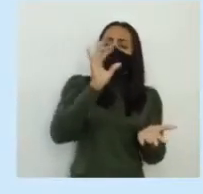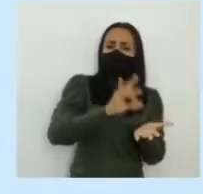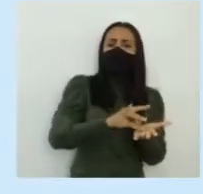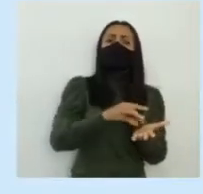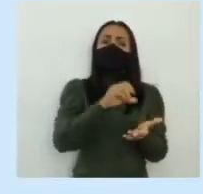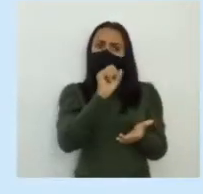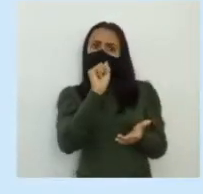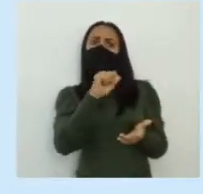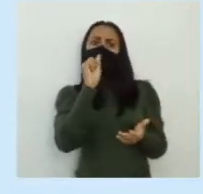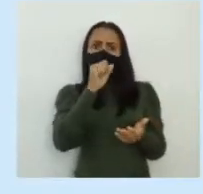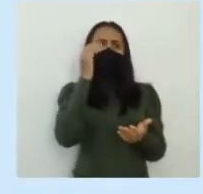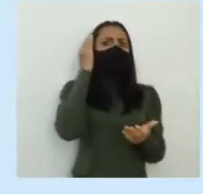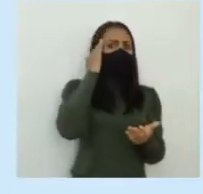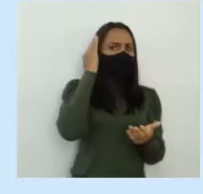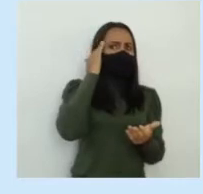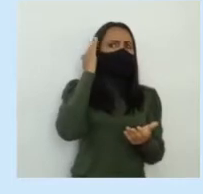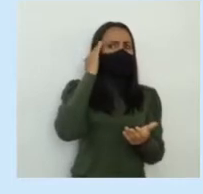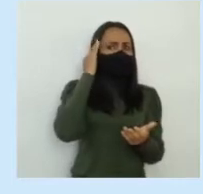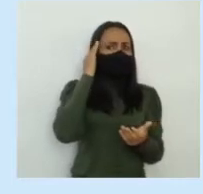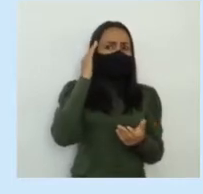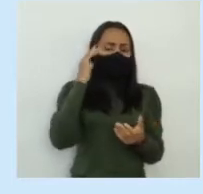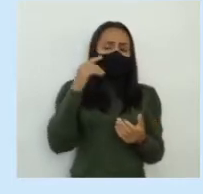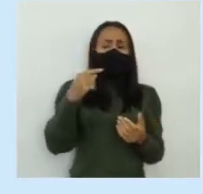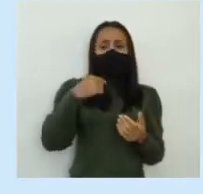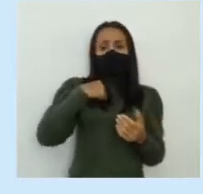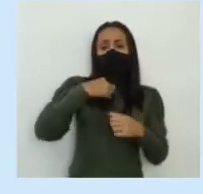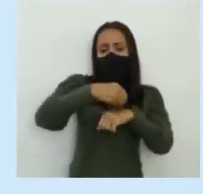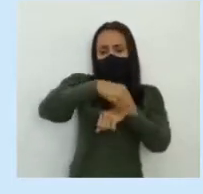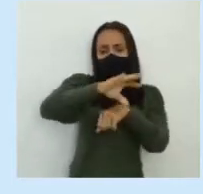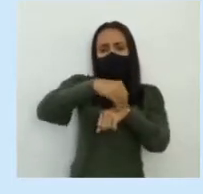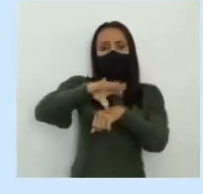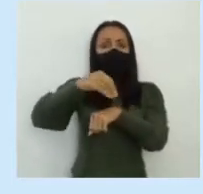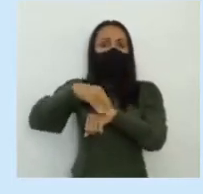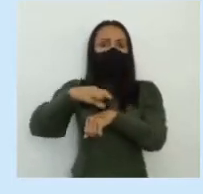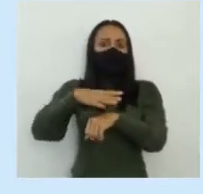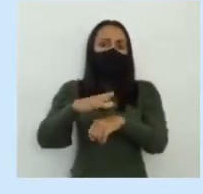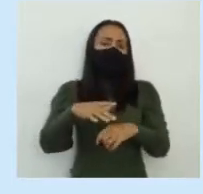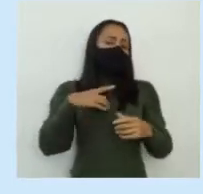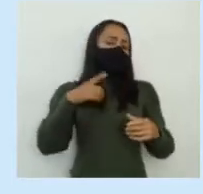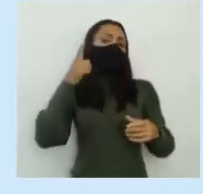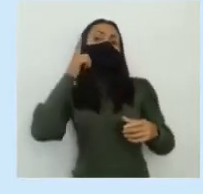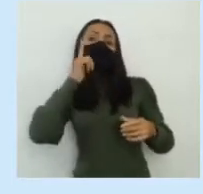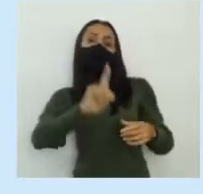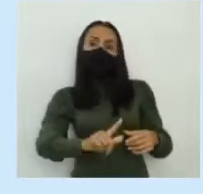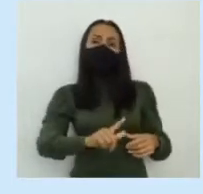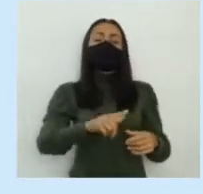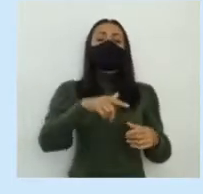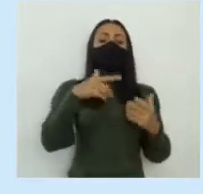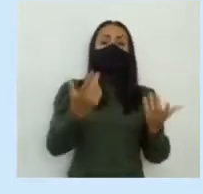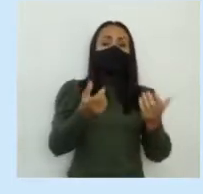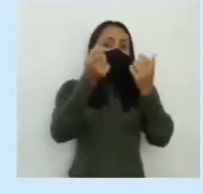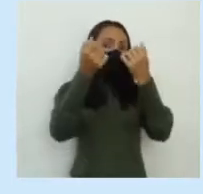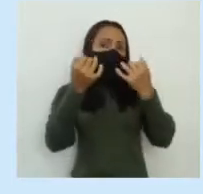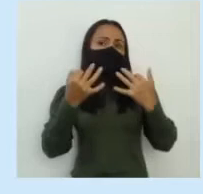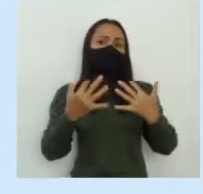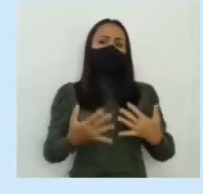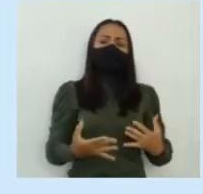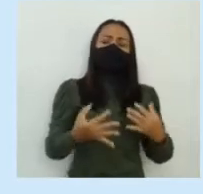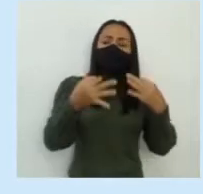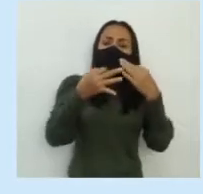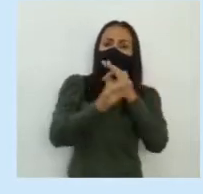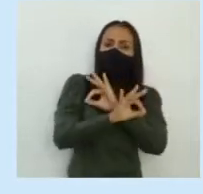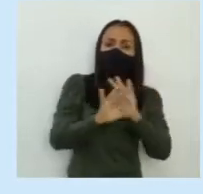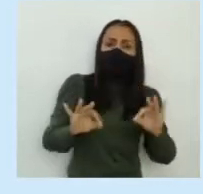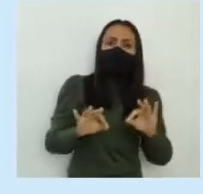realmente entendeu o que eu quero passar, foi consistente, eu consegui com as minhas palavras, usando aquele